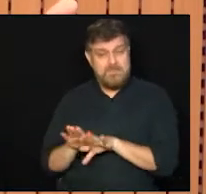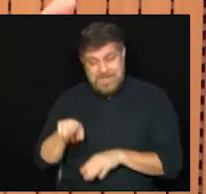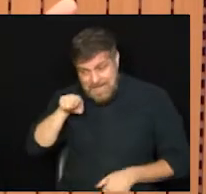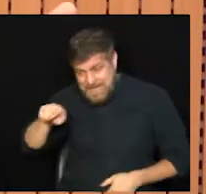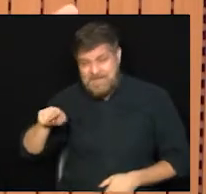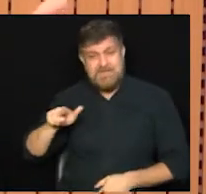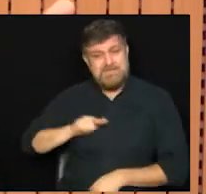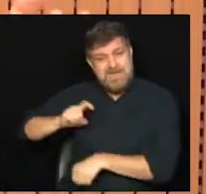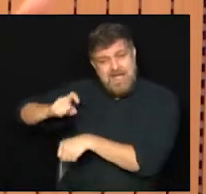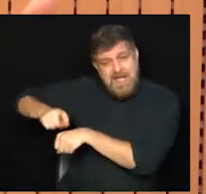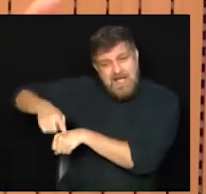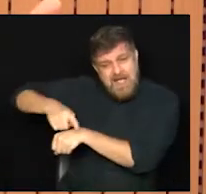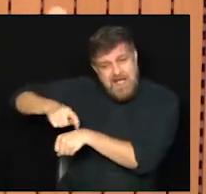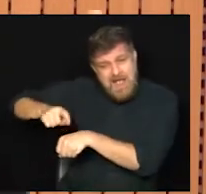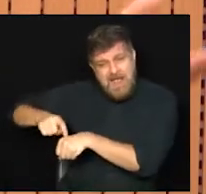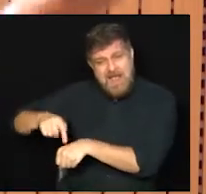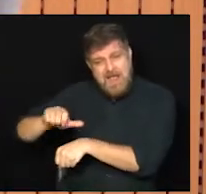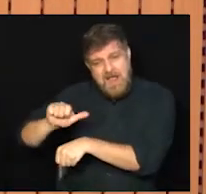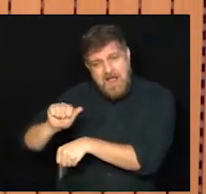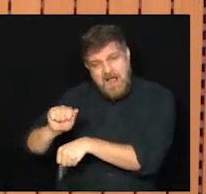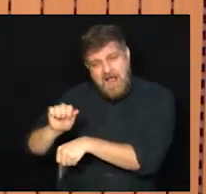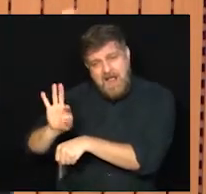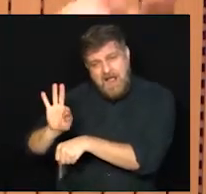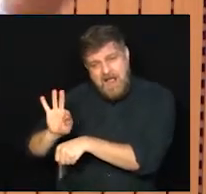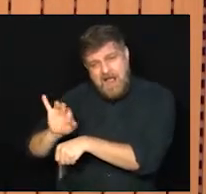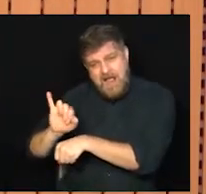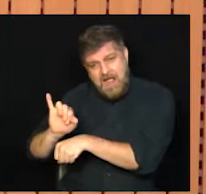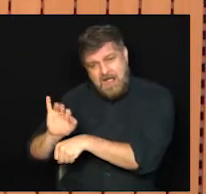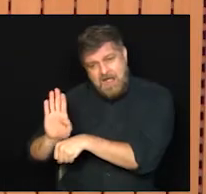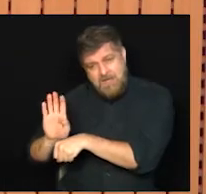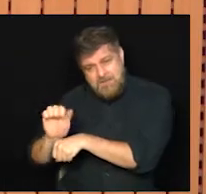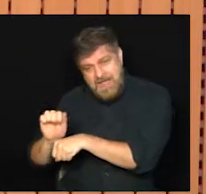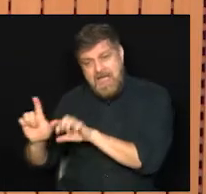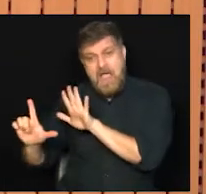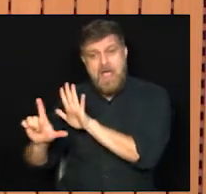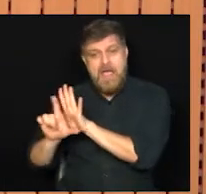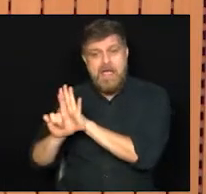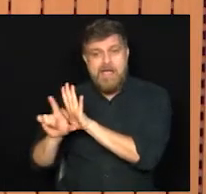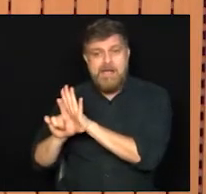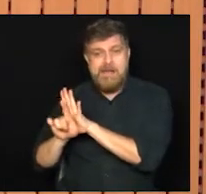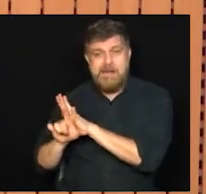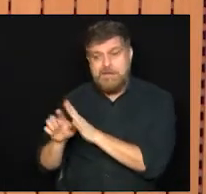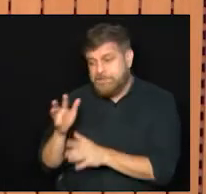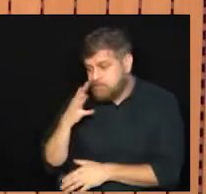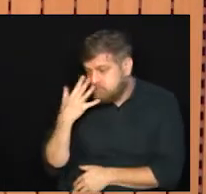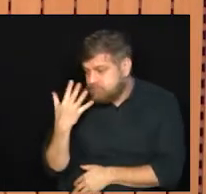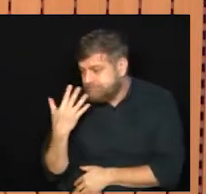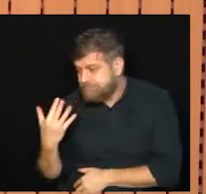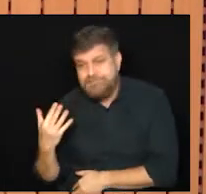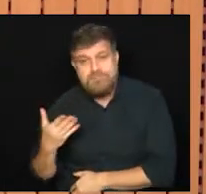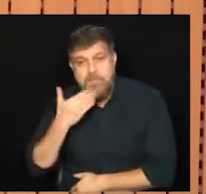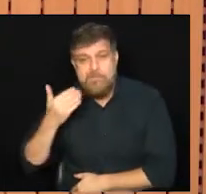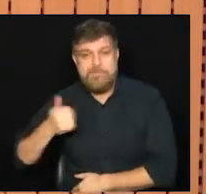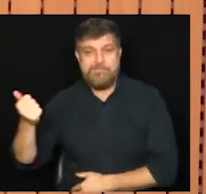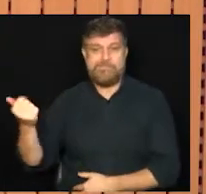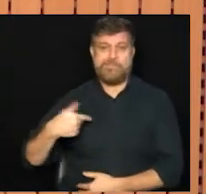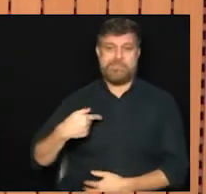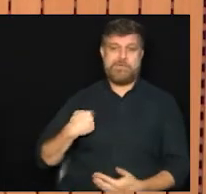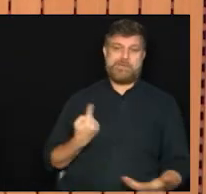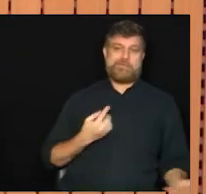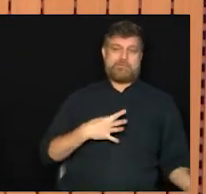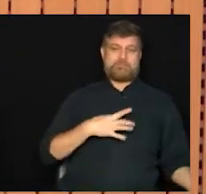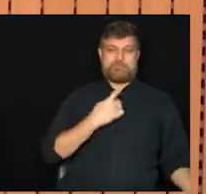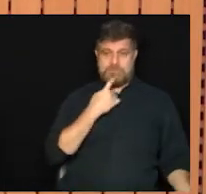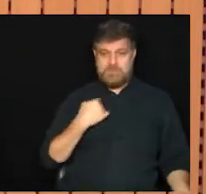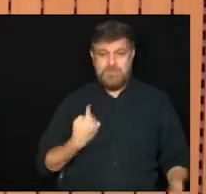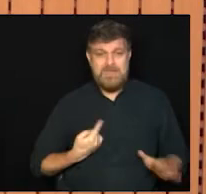tenham leis mais atrativas, atraentes do que a nossa, né? Então, acho que a gente pensar uma legislação